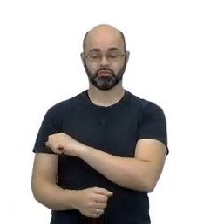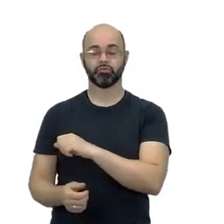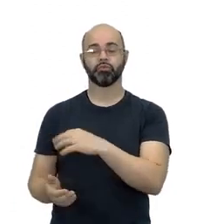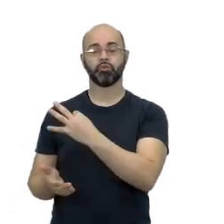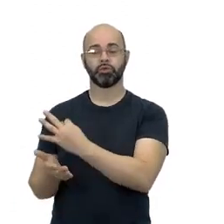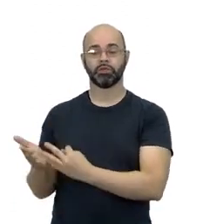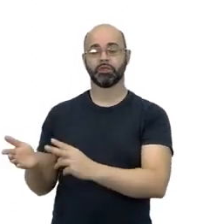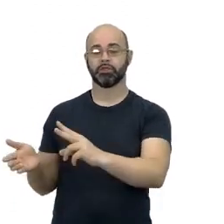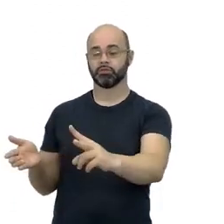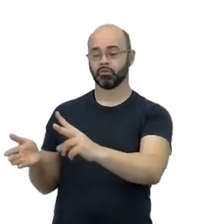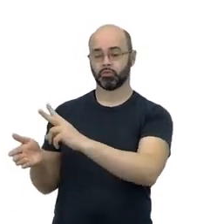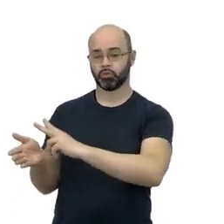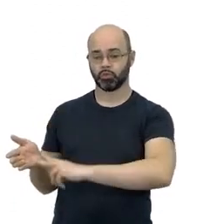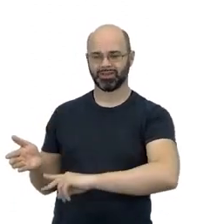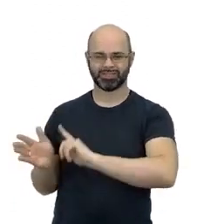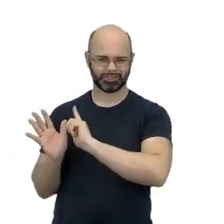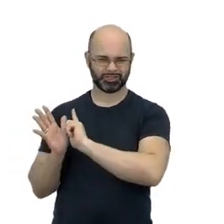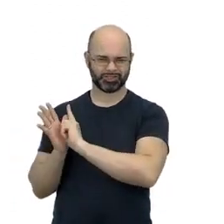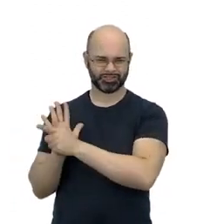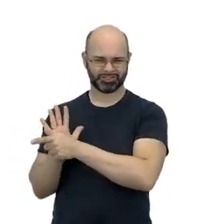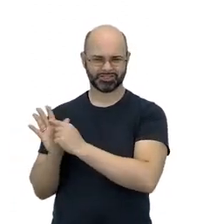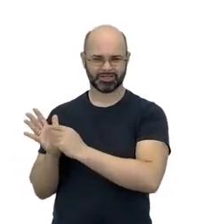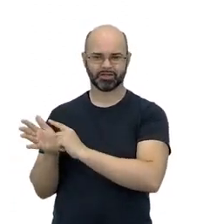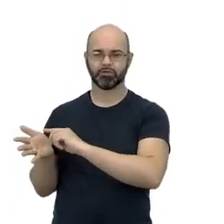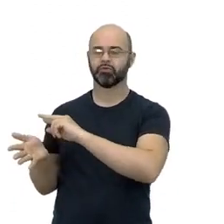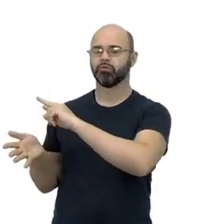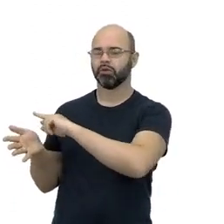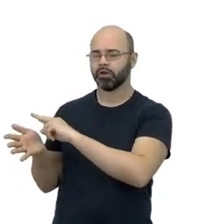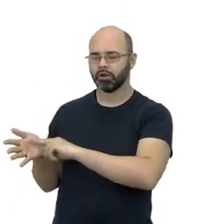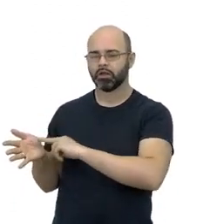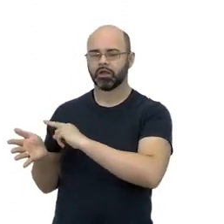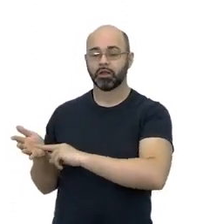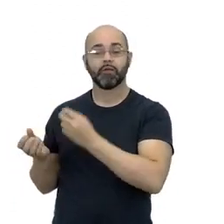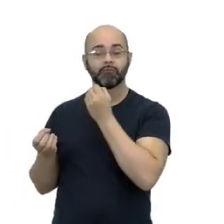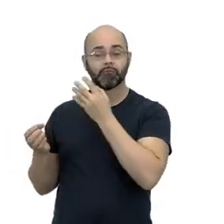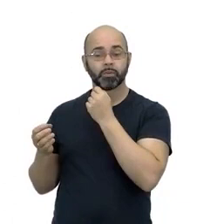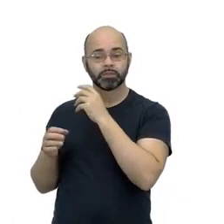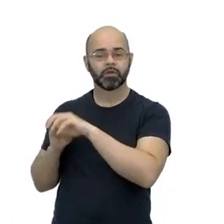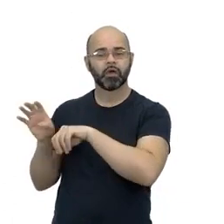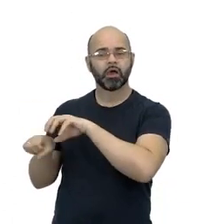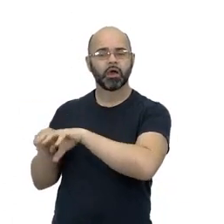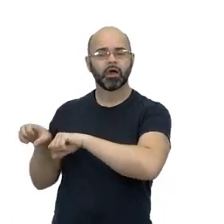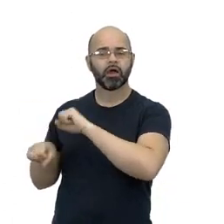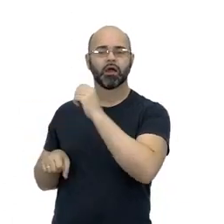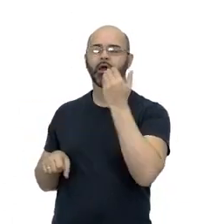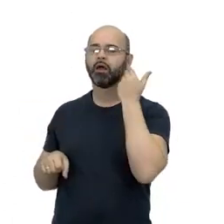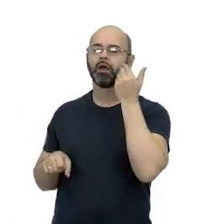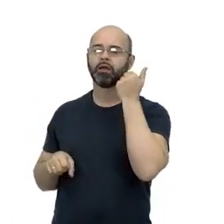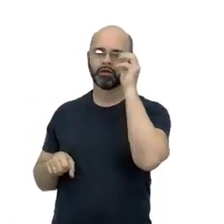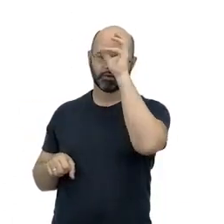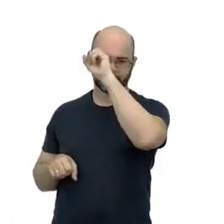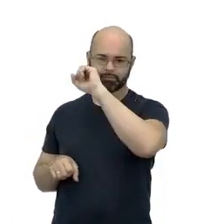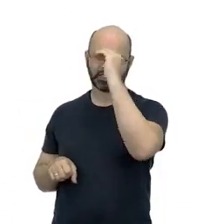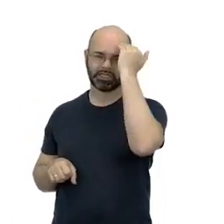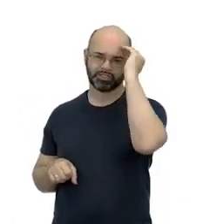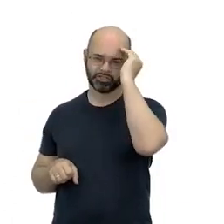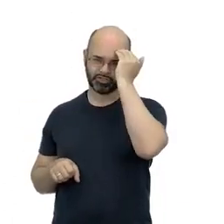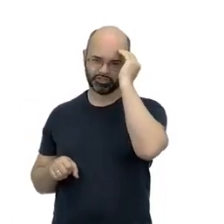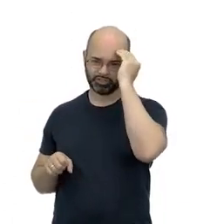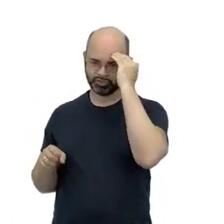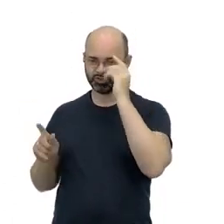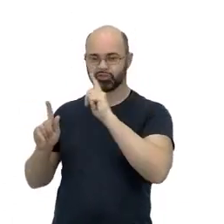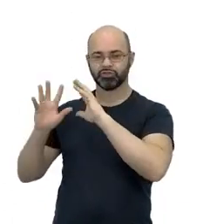pontuais nesses gêneros, né, e possam tirar uma compreensão global da leitura que fizeram